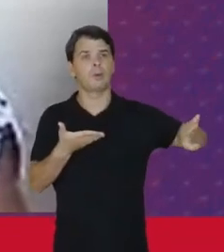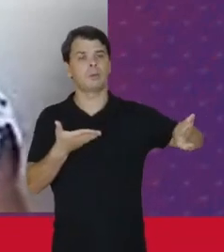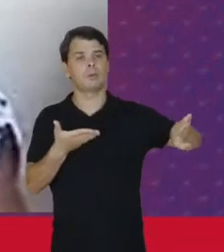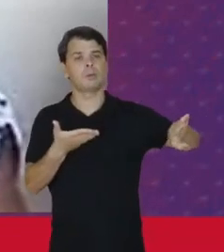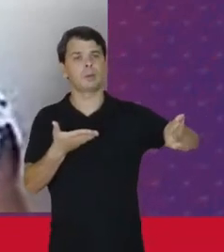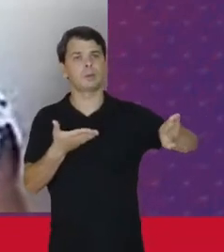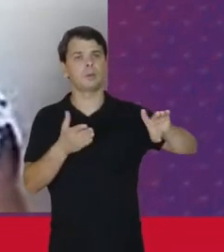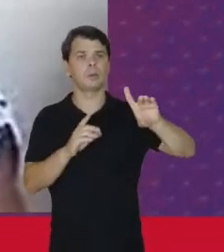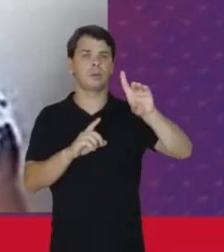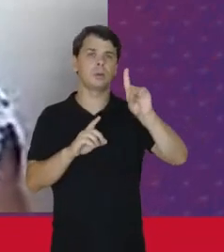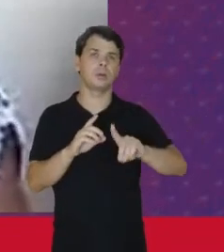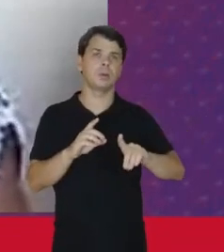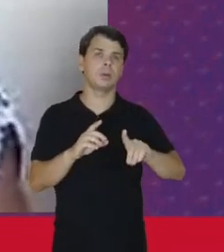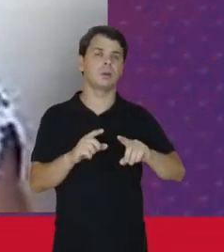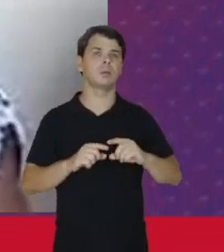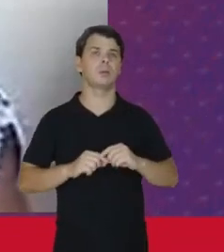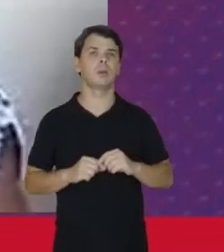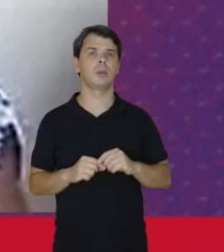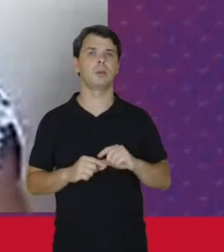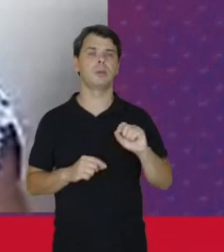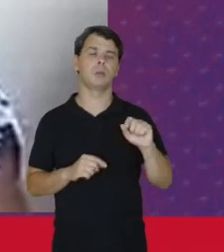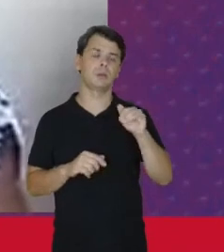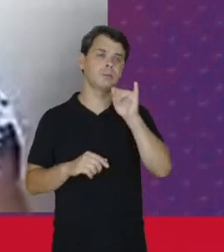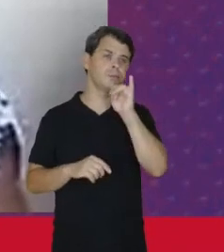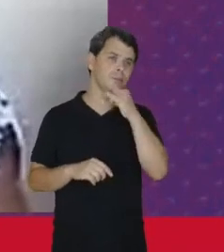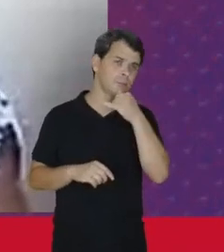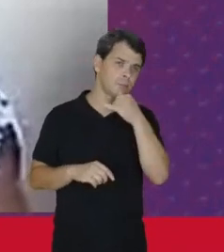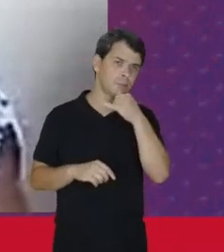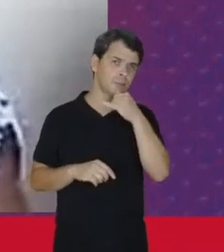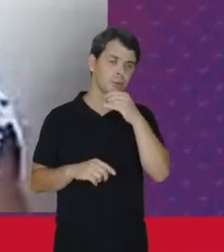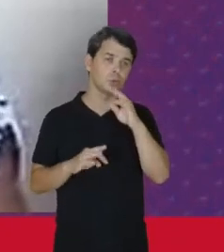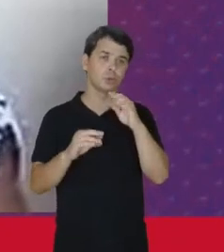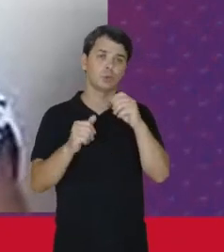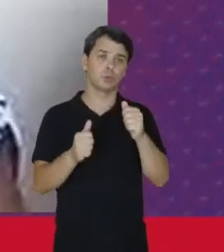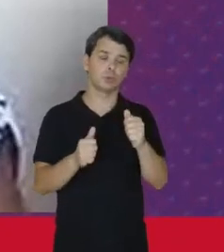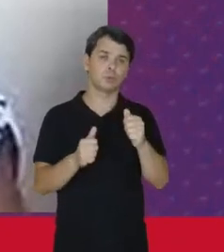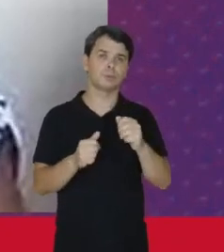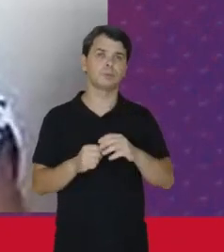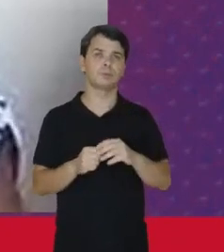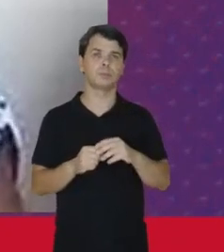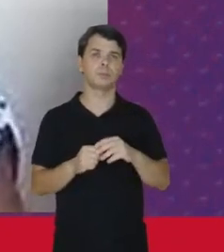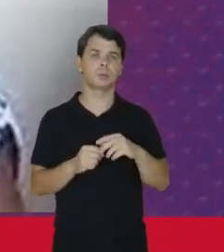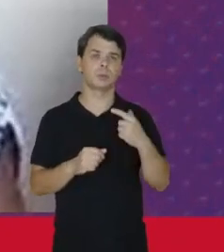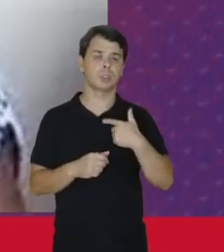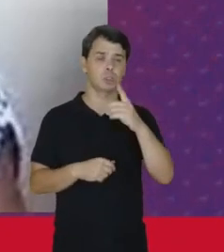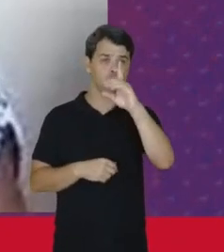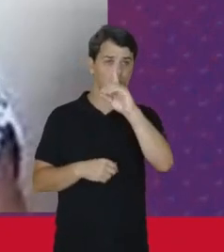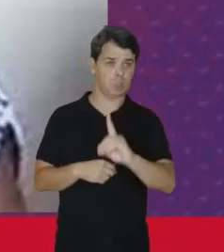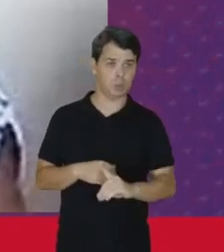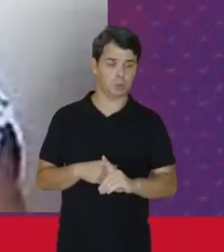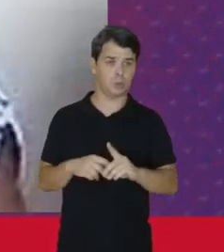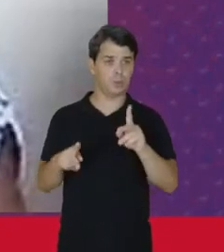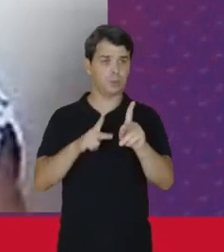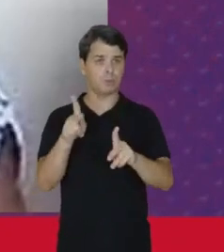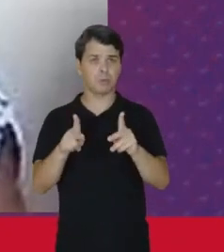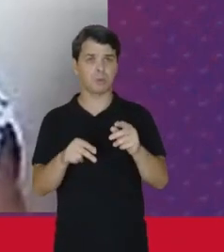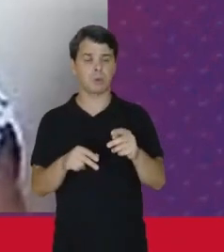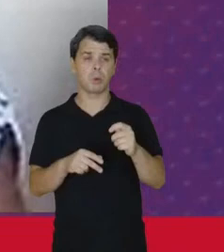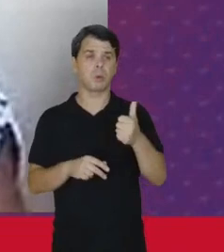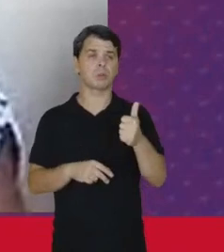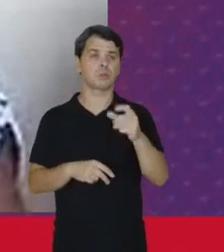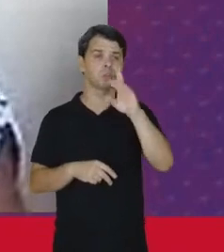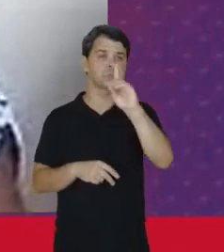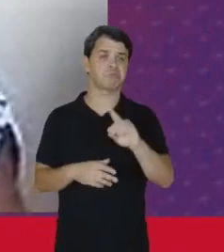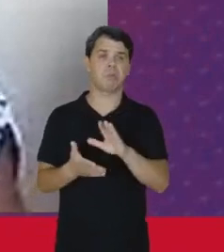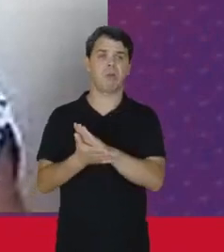nós, né, foi tirado isso da gente, infelizmente estão tirando tudo, né, que a gente tinha direito, a gente quase não tem direito de